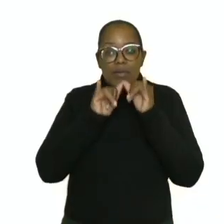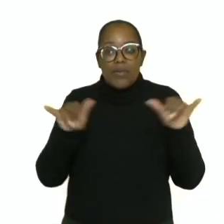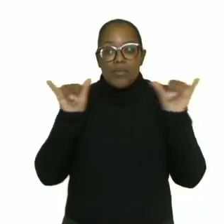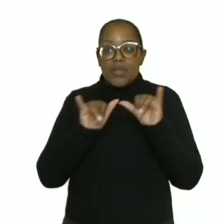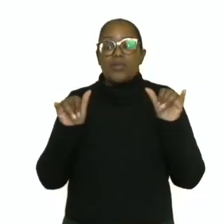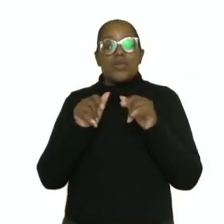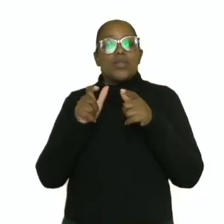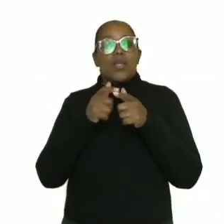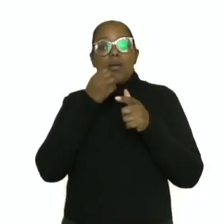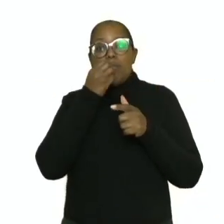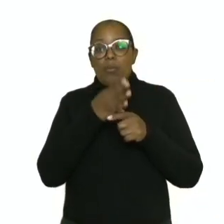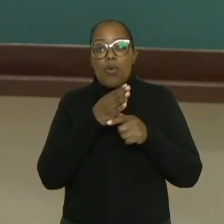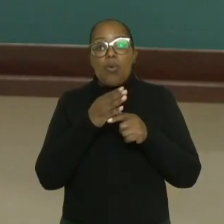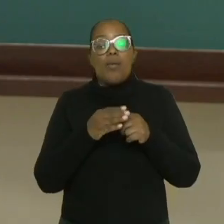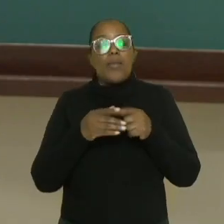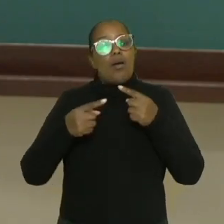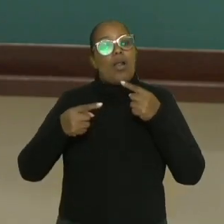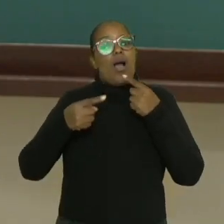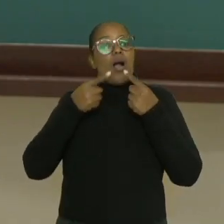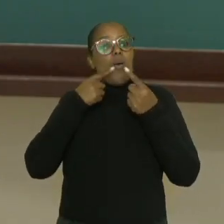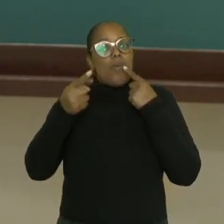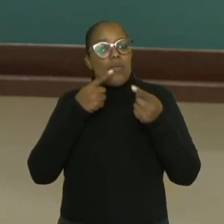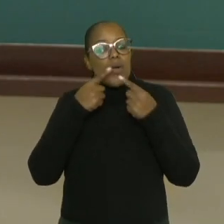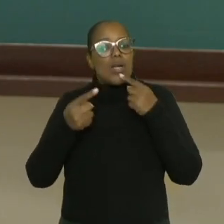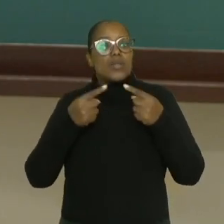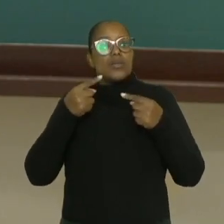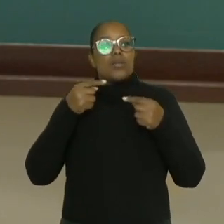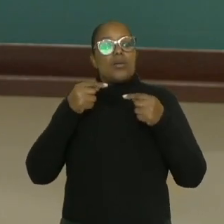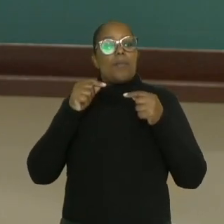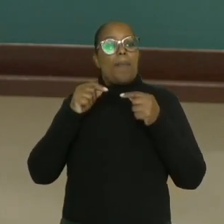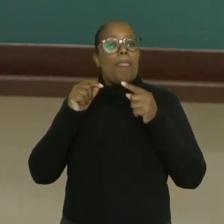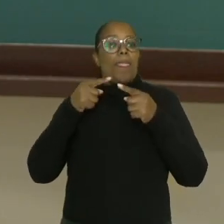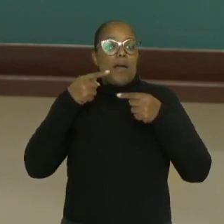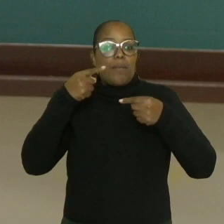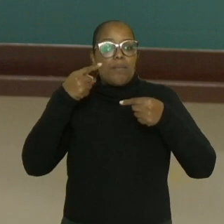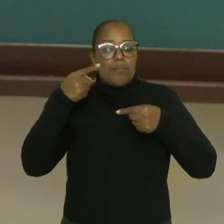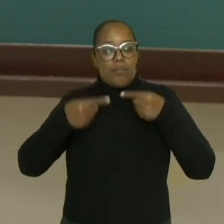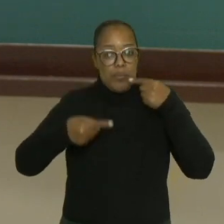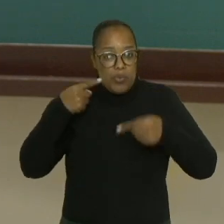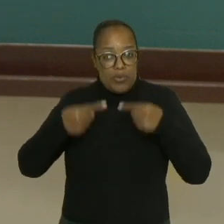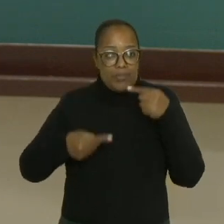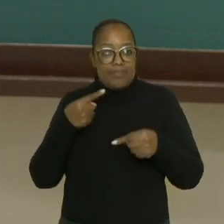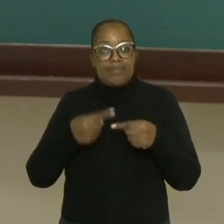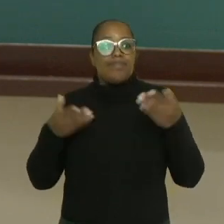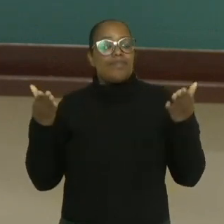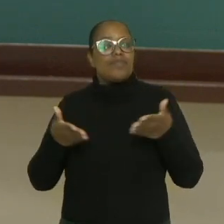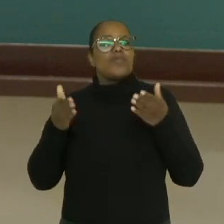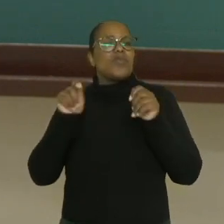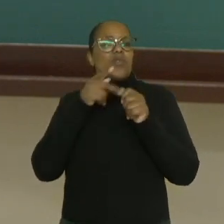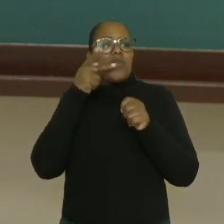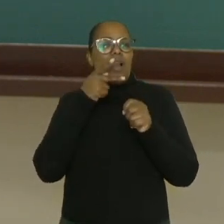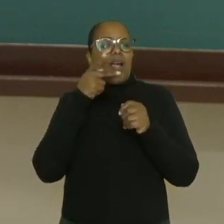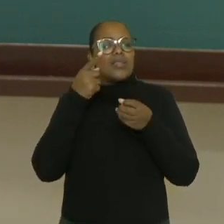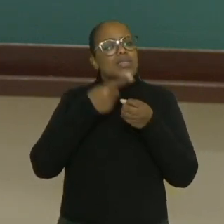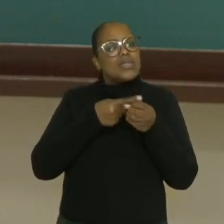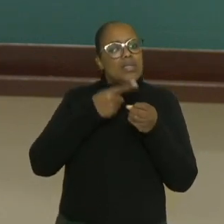consequentemente, esse debate político, certo? Continuando, então, vamos falar um pouquinho de cidadania no